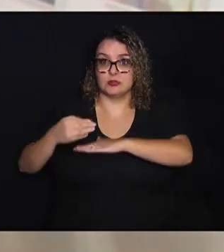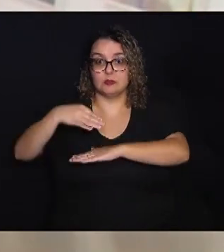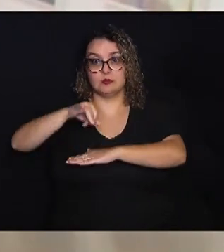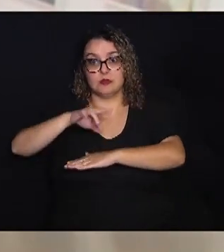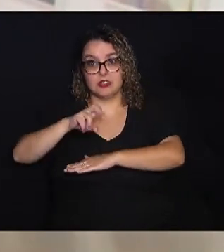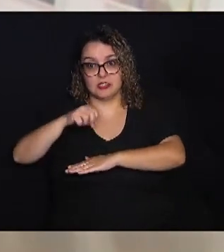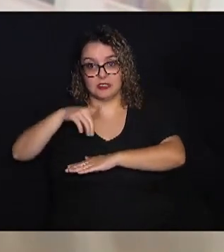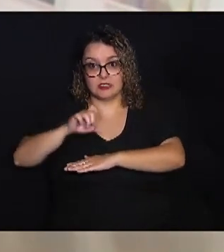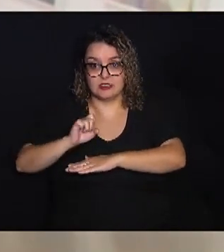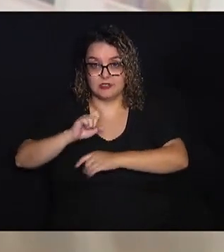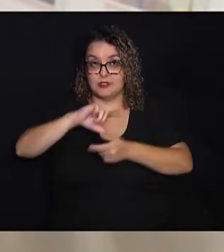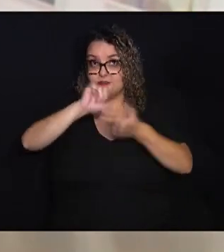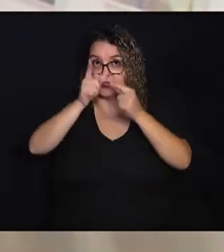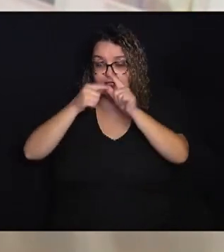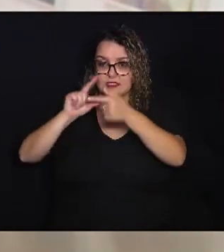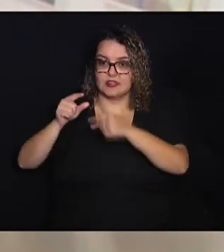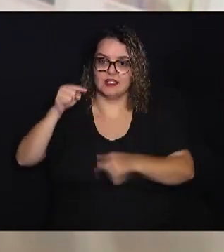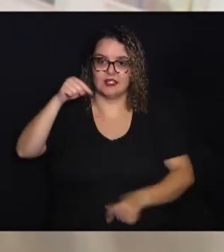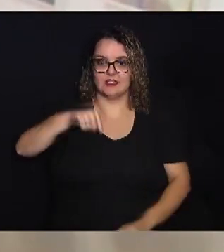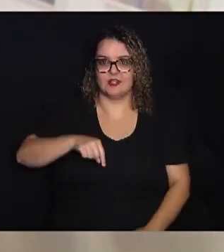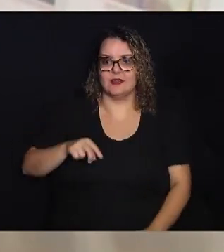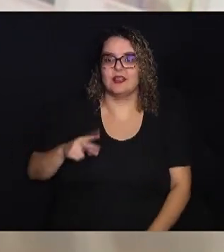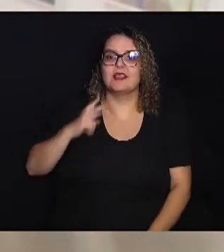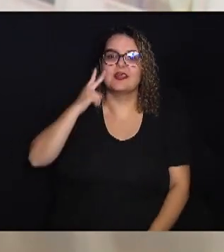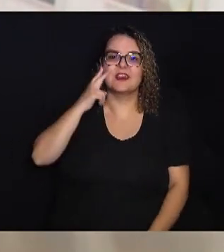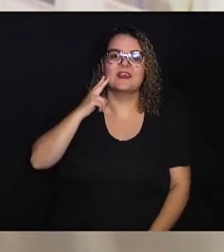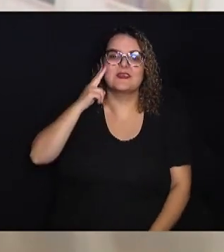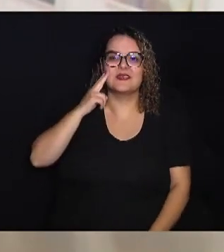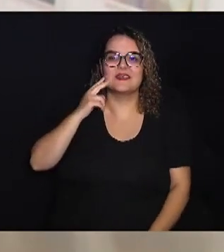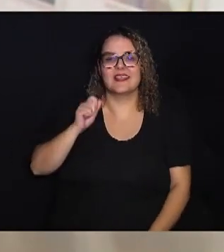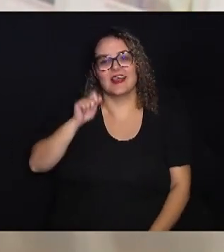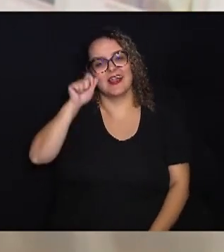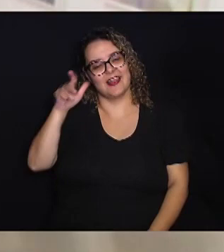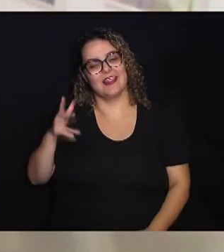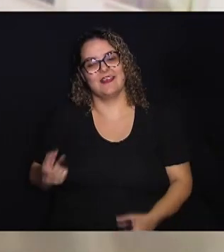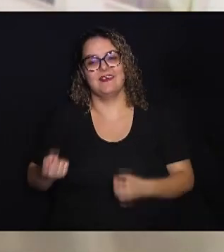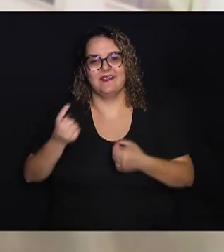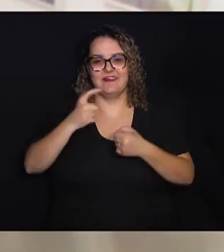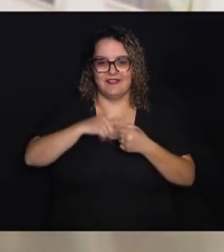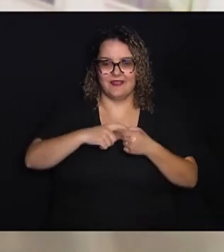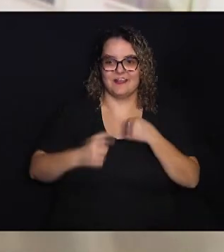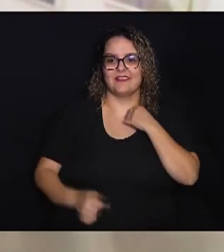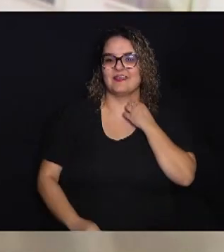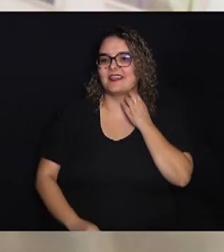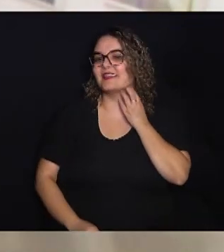das Estrelas, aqui em Vinhedo. Ale, eu volto com você aí no estúdio.